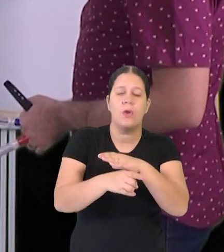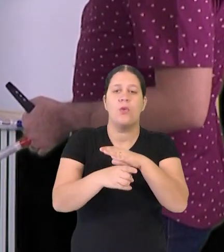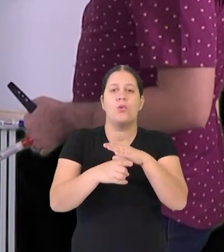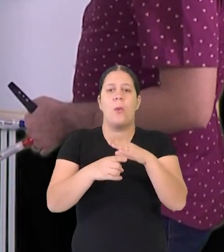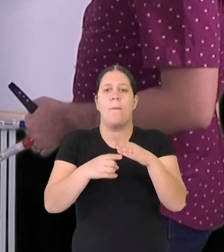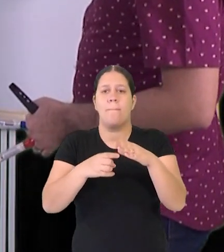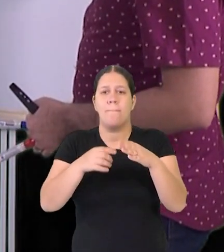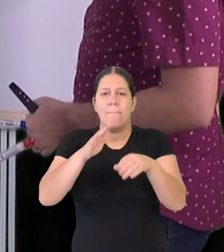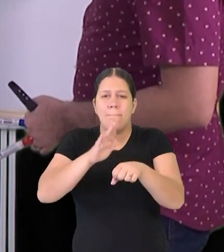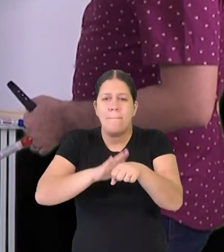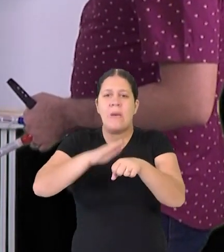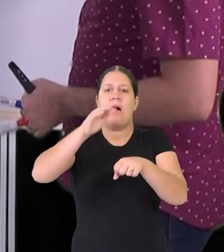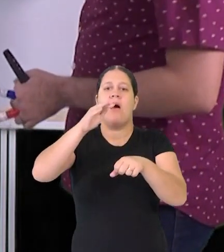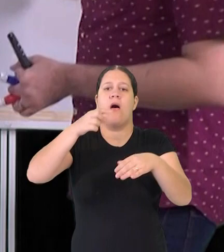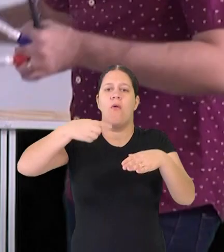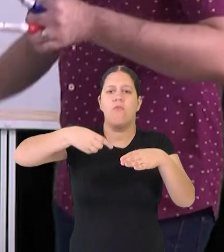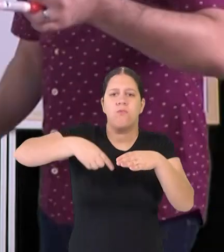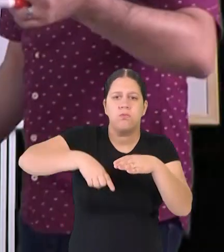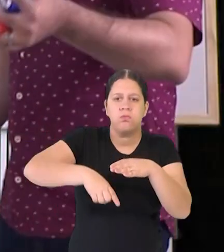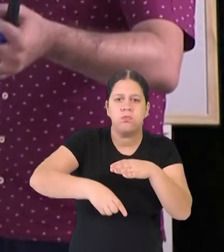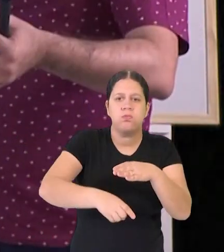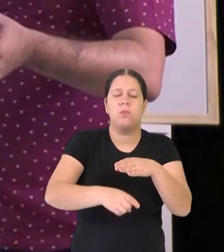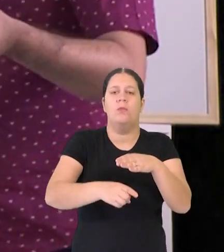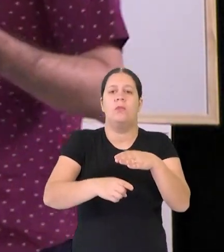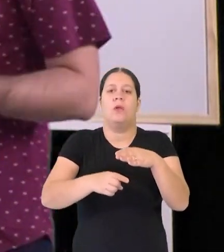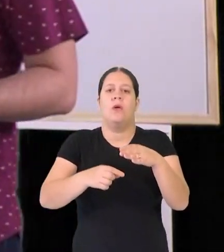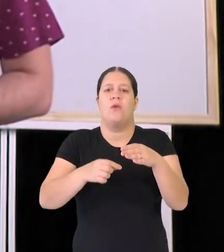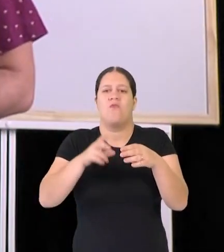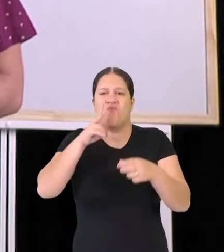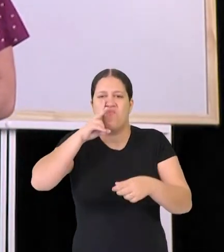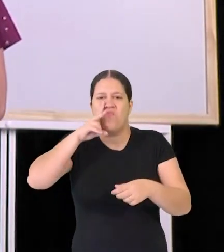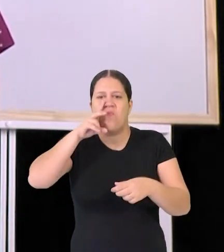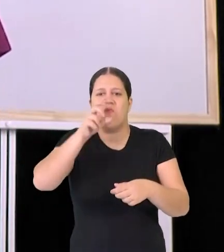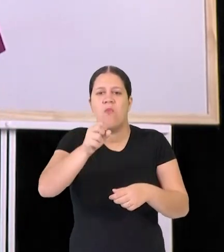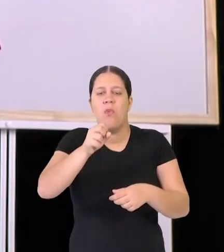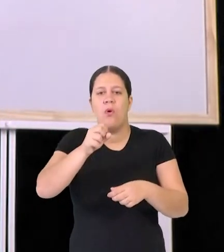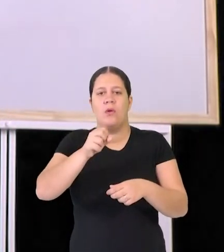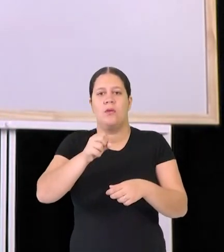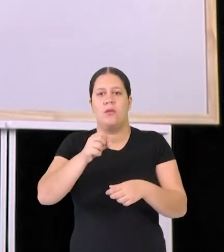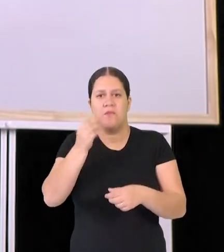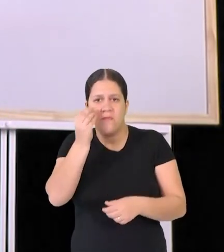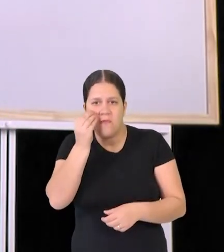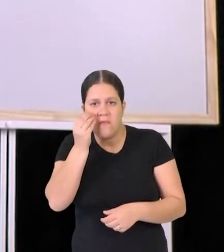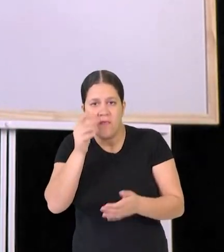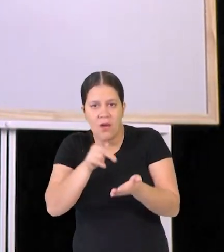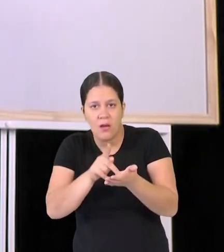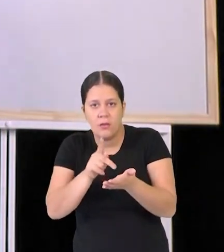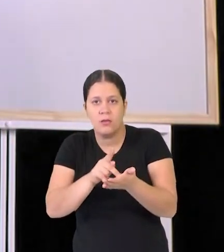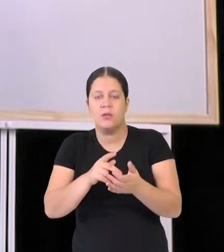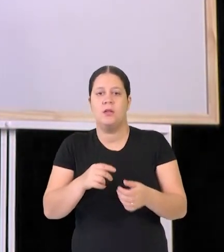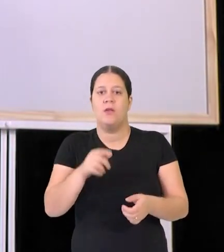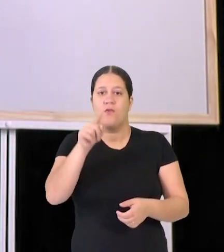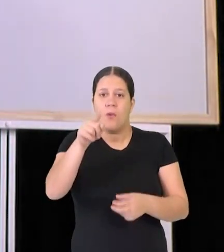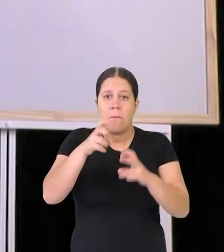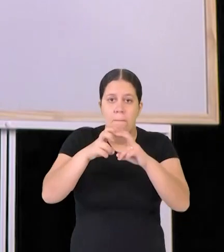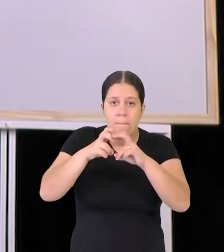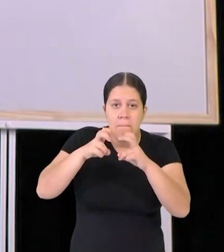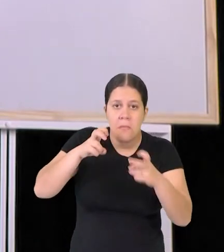mais fundo for, maior será a pressão exercida por esse fluido. Quer ver como isso é verdade? Mergulhe numa